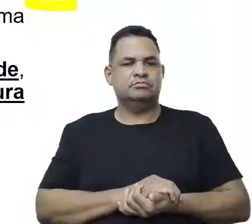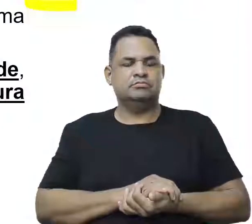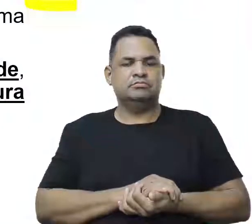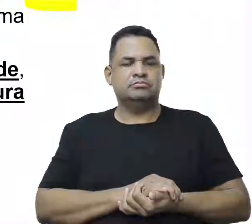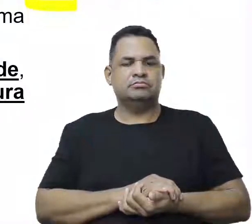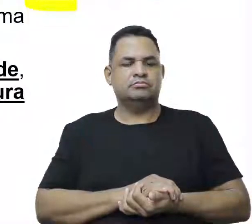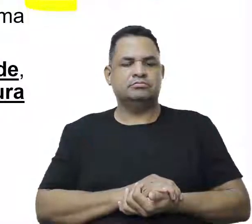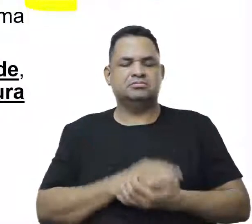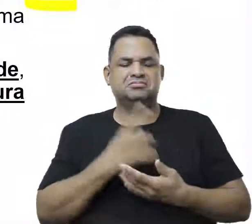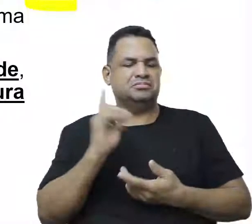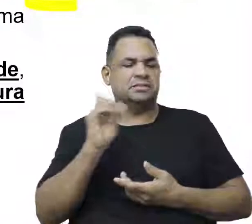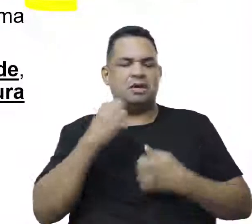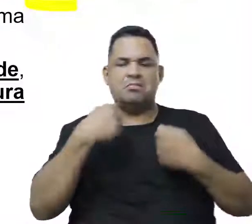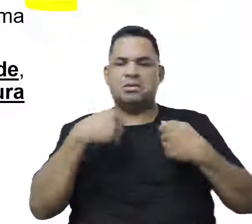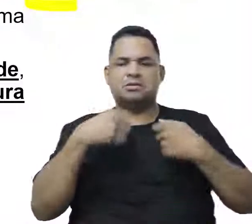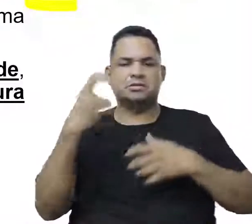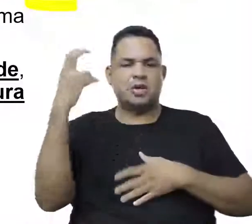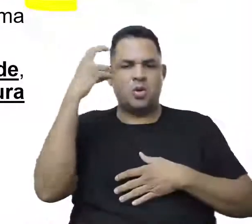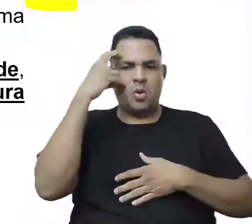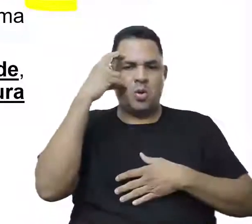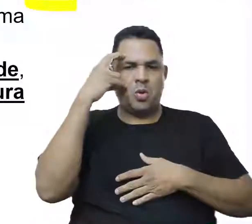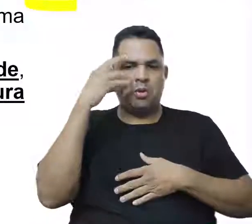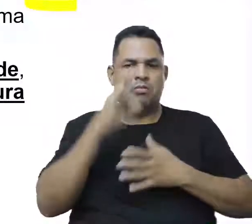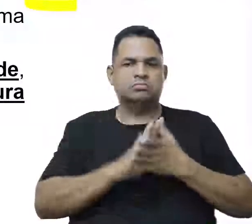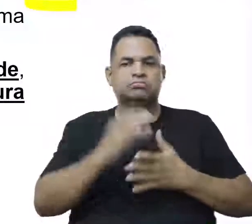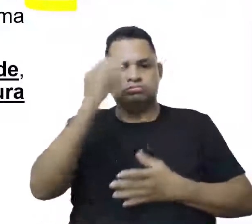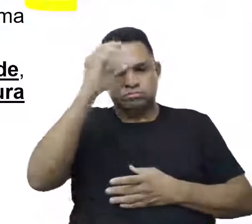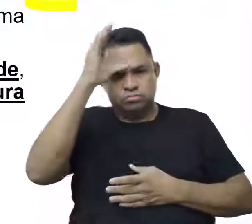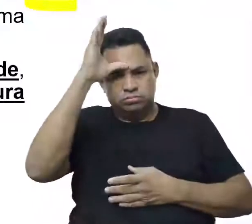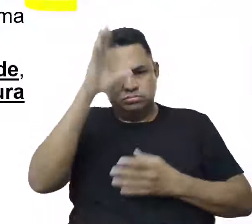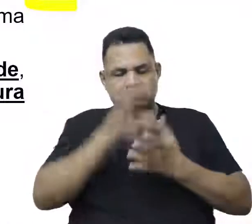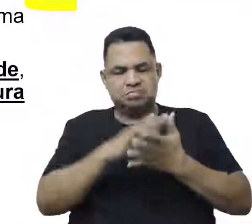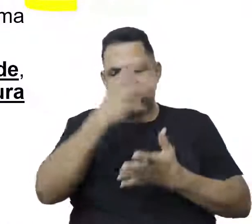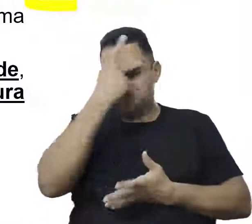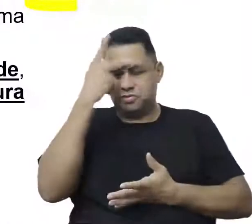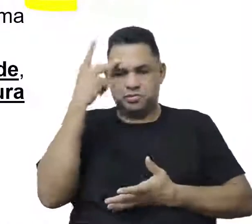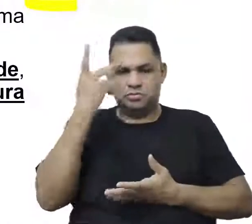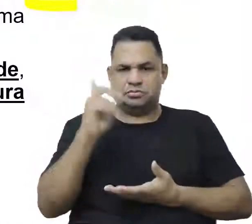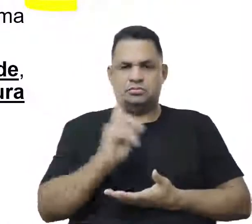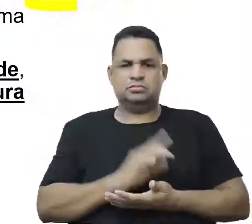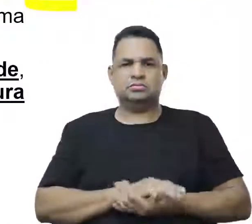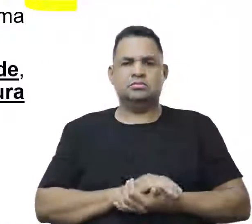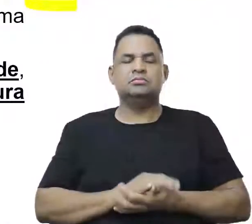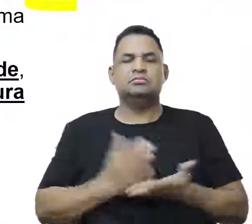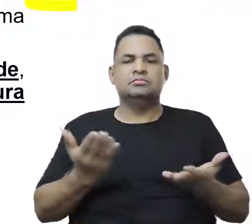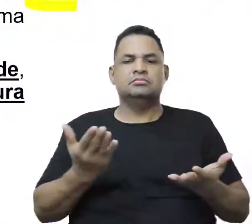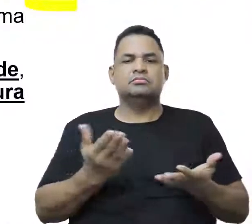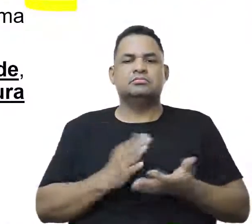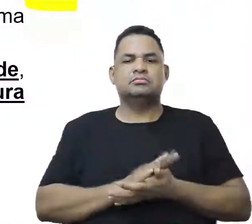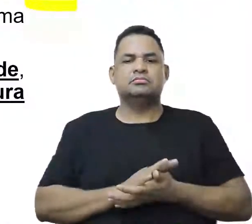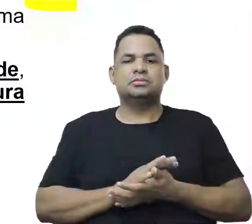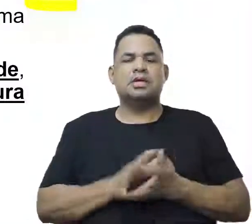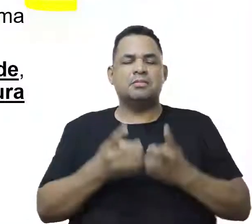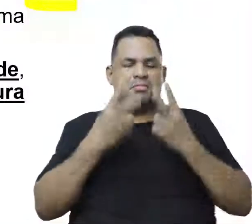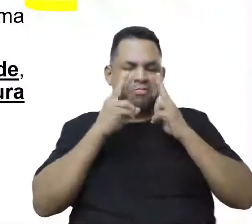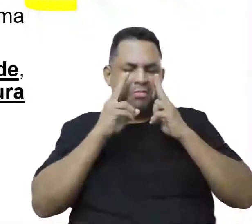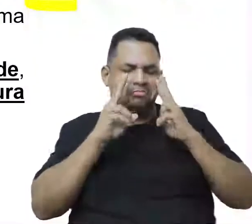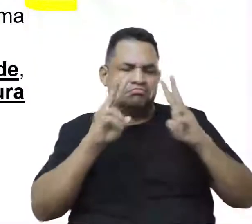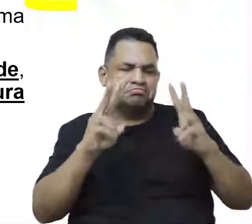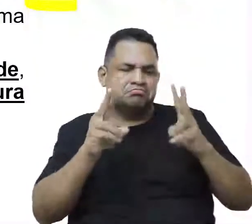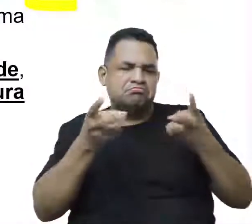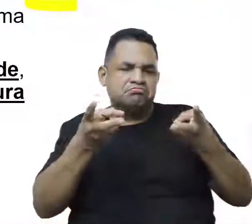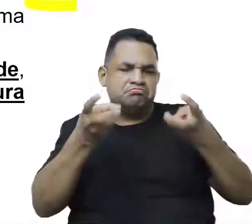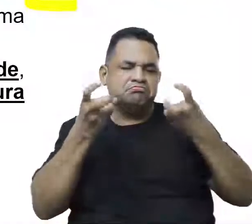verdade, independe da cultura e do conhecimento necessário daquela pessoa. É mais mesmo de observar,